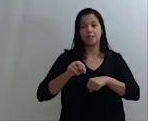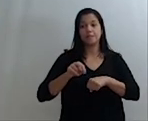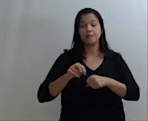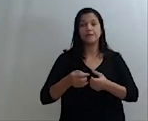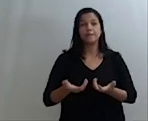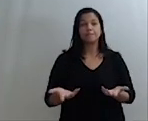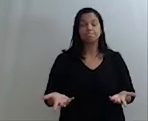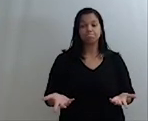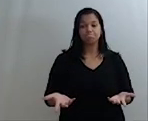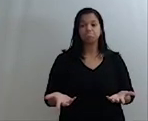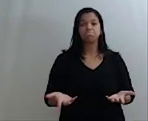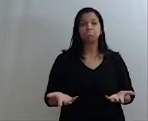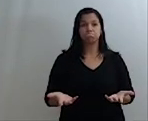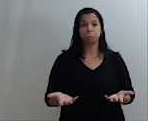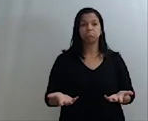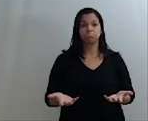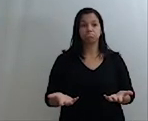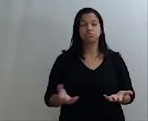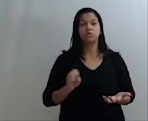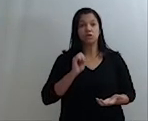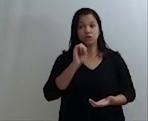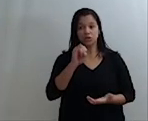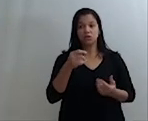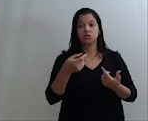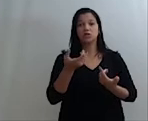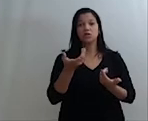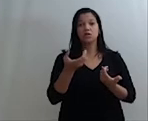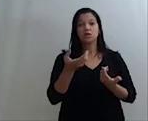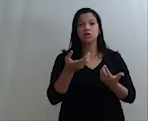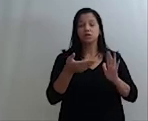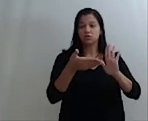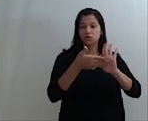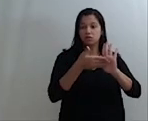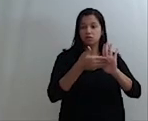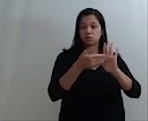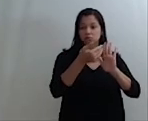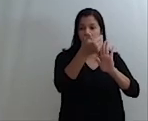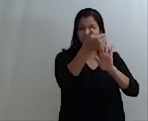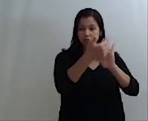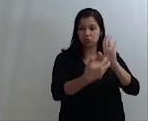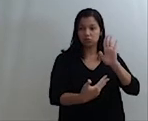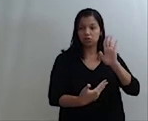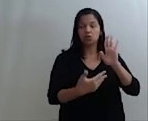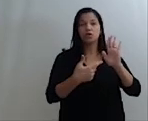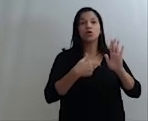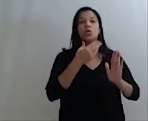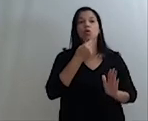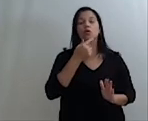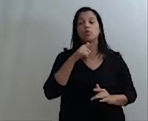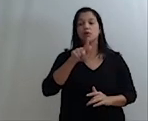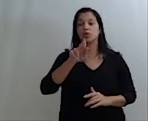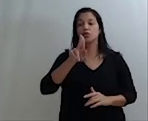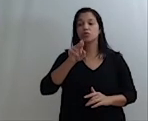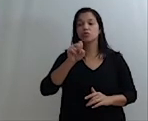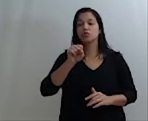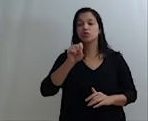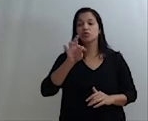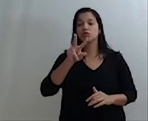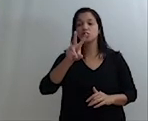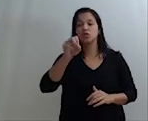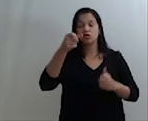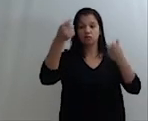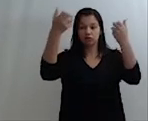o o com essas considerações o colega Domingo Sávio da Silveira fez concluiu a sua